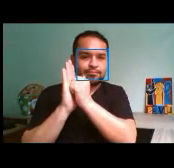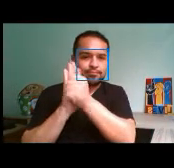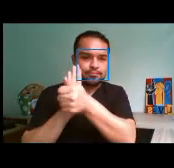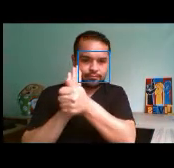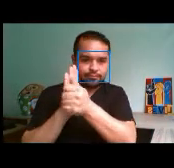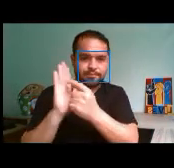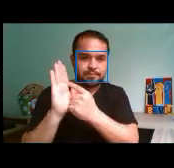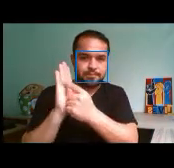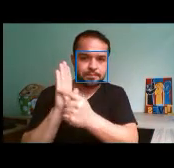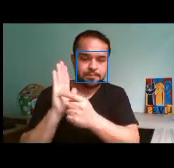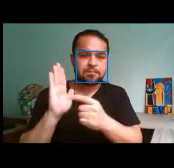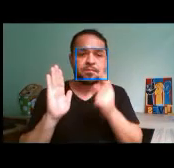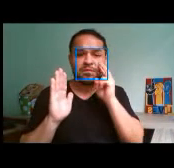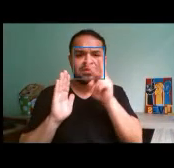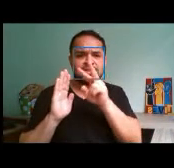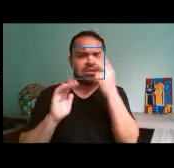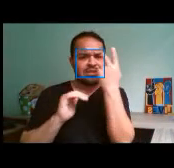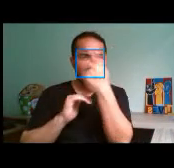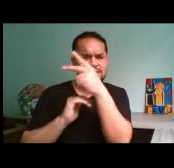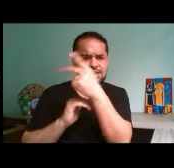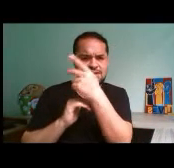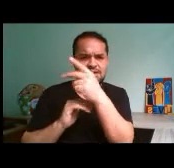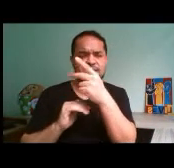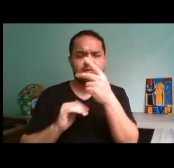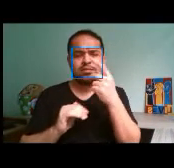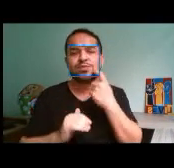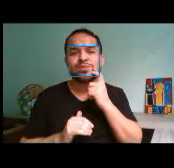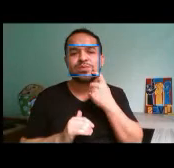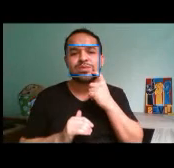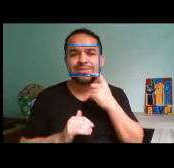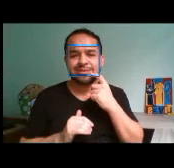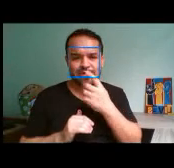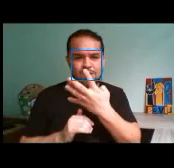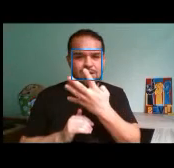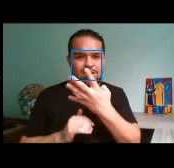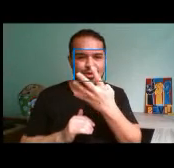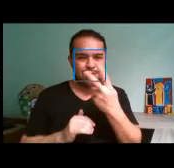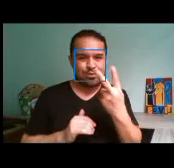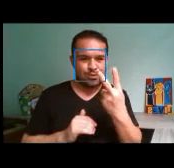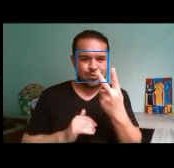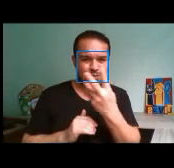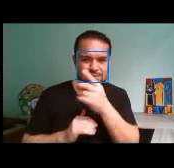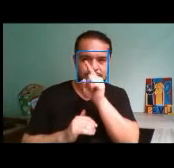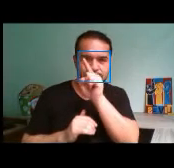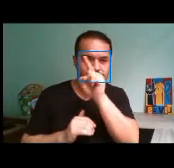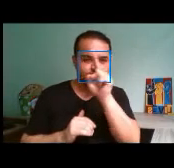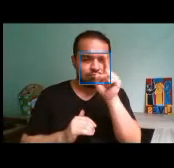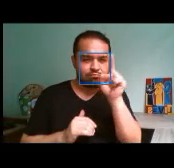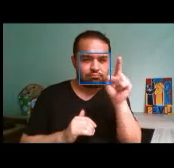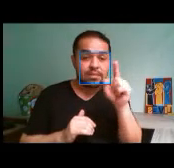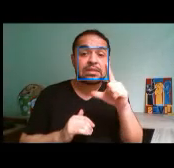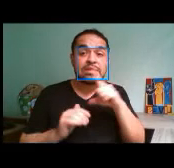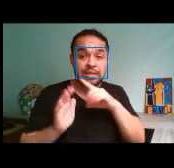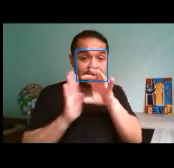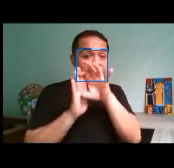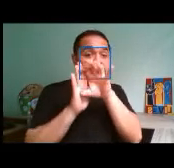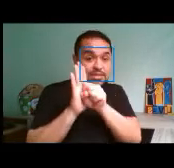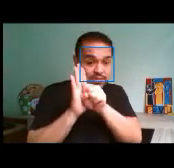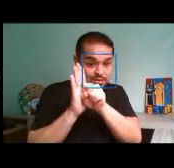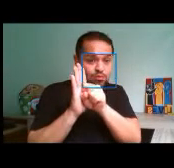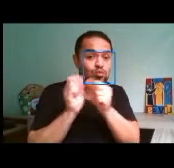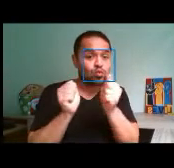Veja, a primeira coisa que você vai transcrever é a configuração de mão. Veja que a Lucinda Ferreira